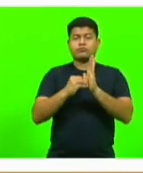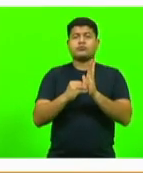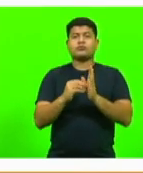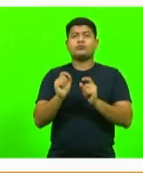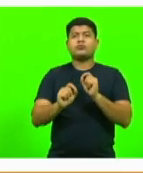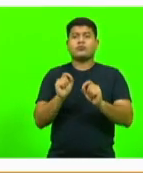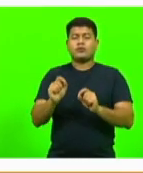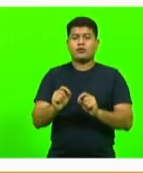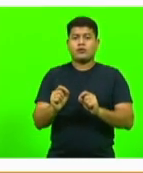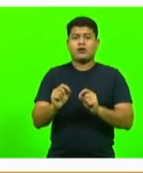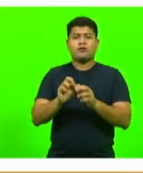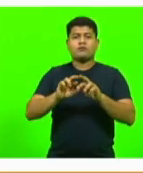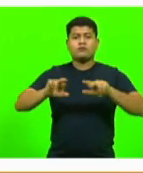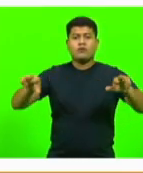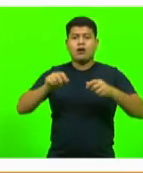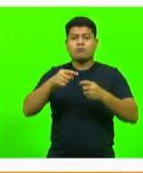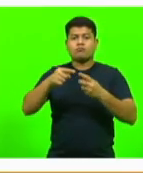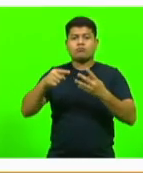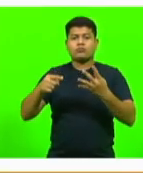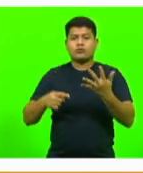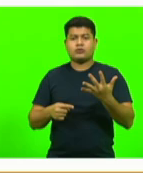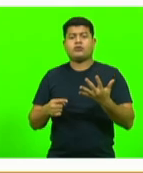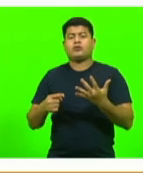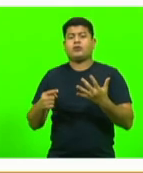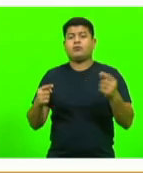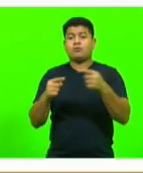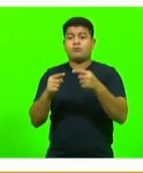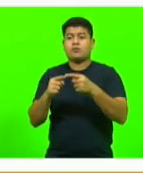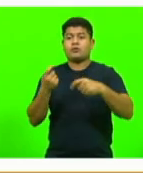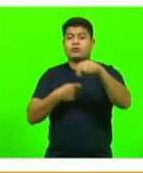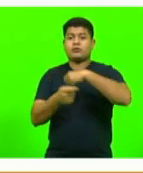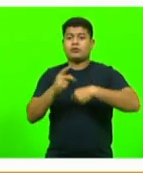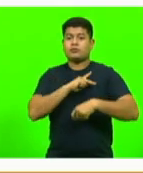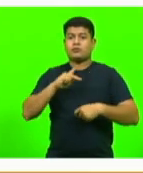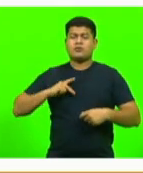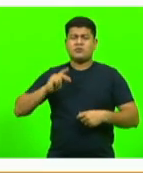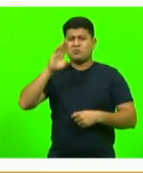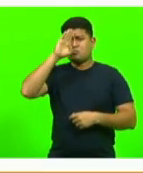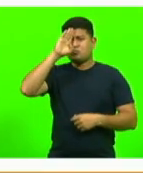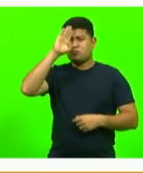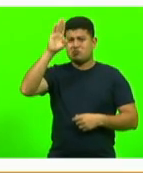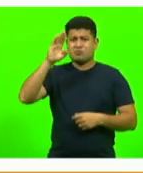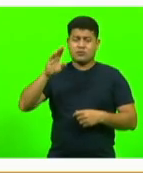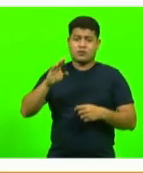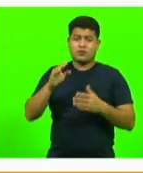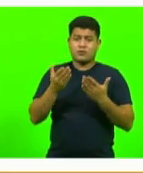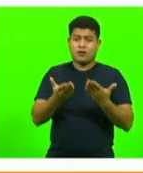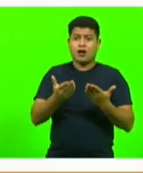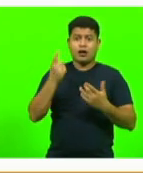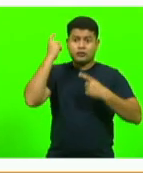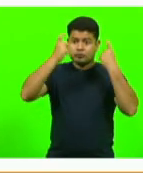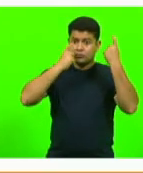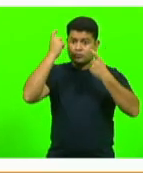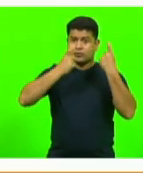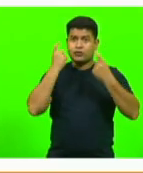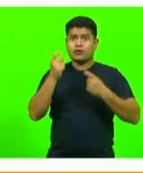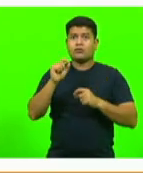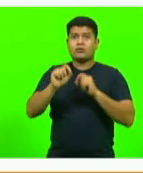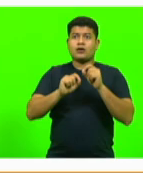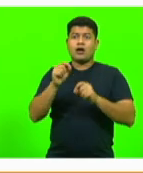ar uma série de princípios da administração pública e o mais preocupante deles é o princípio da subsidiaridade